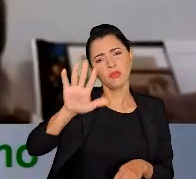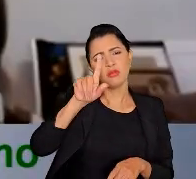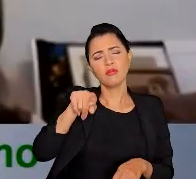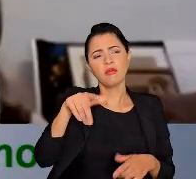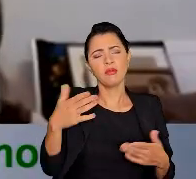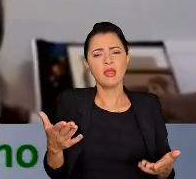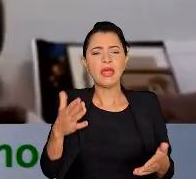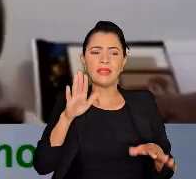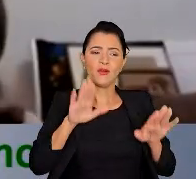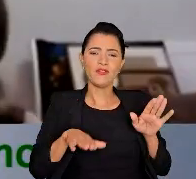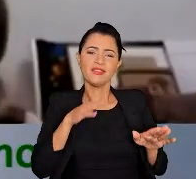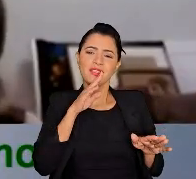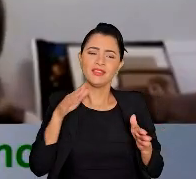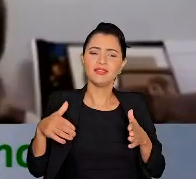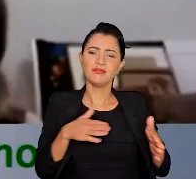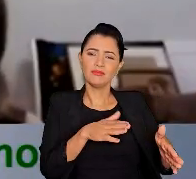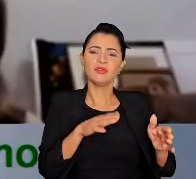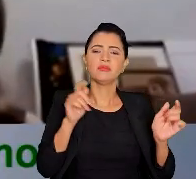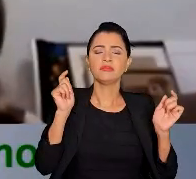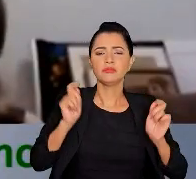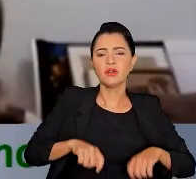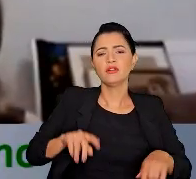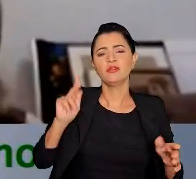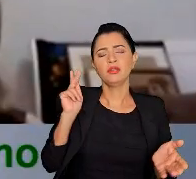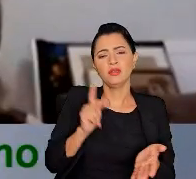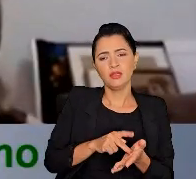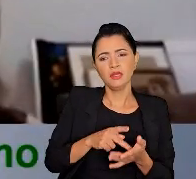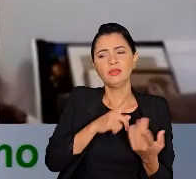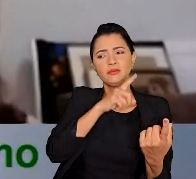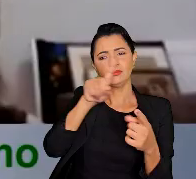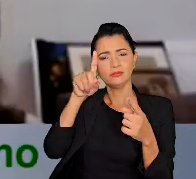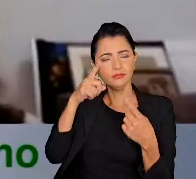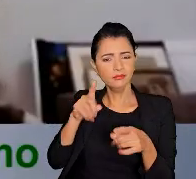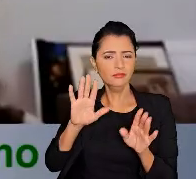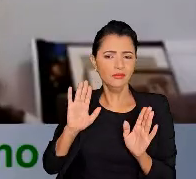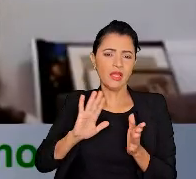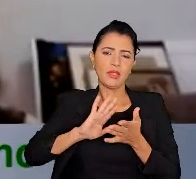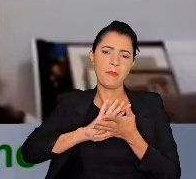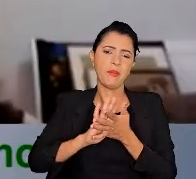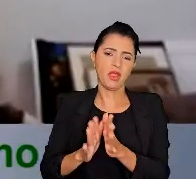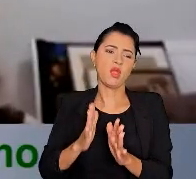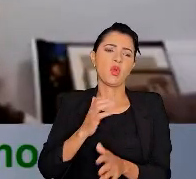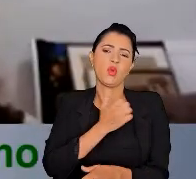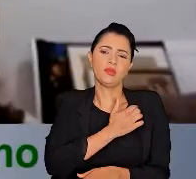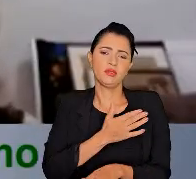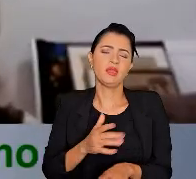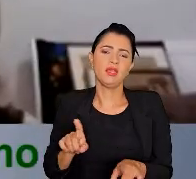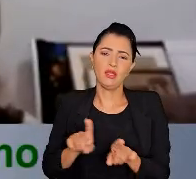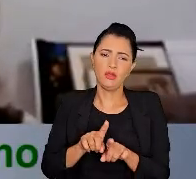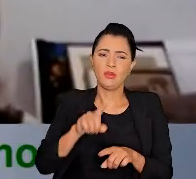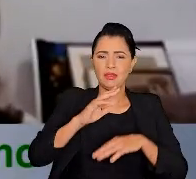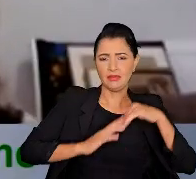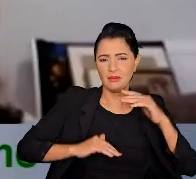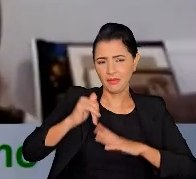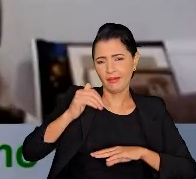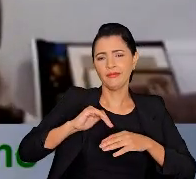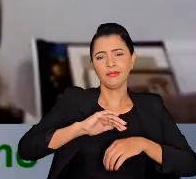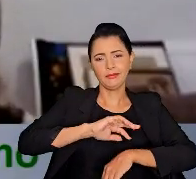nesse caminho a gente possa realmente combater o preconceito e essas práticas